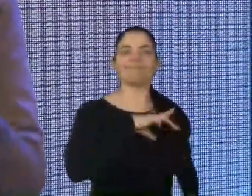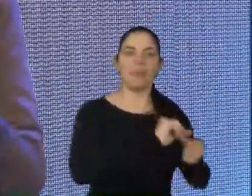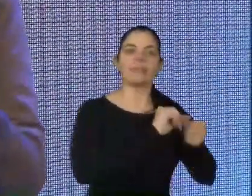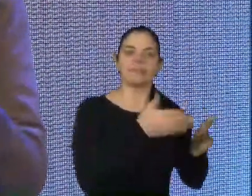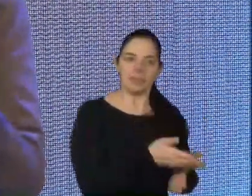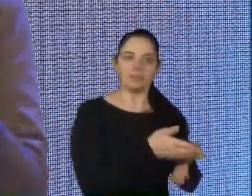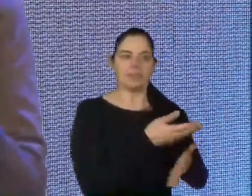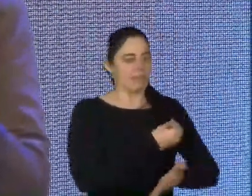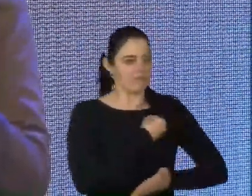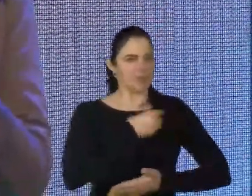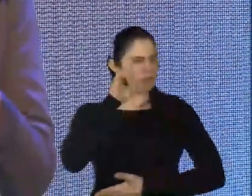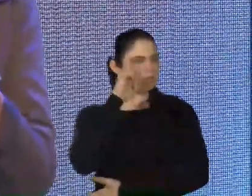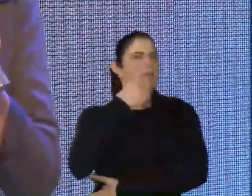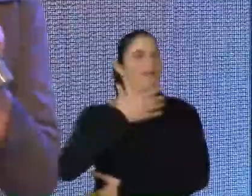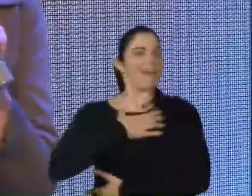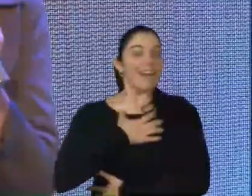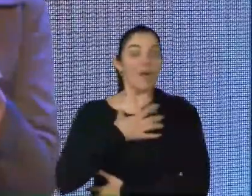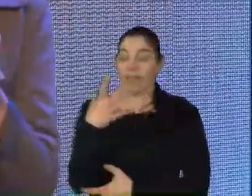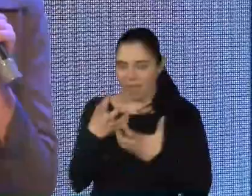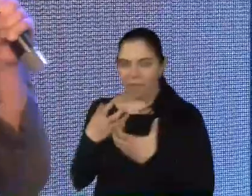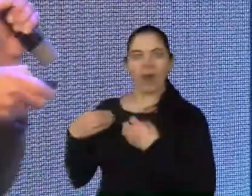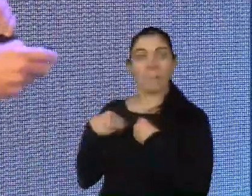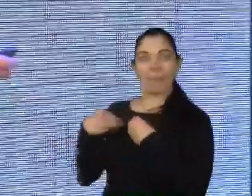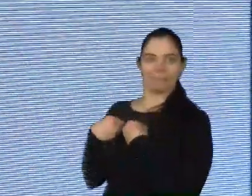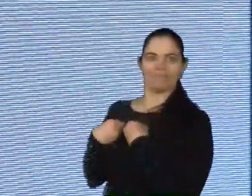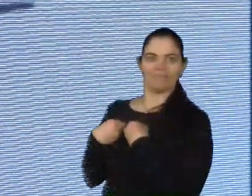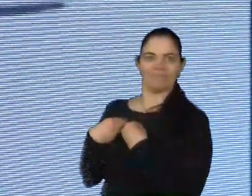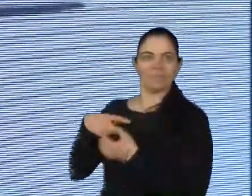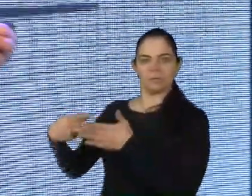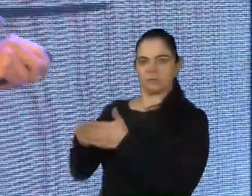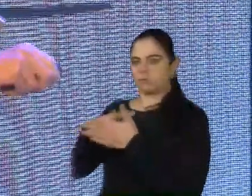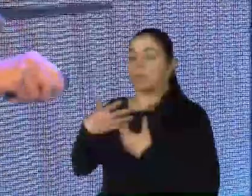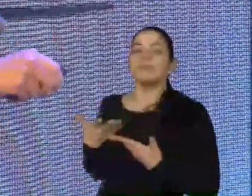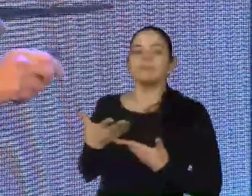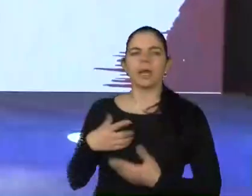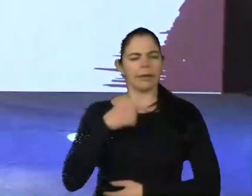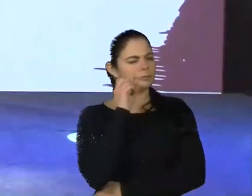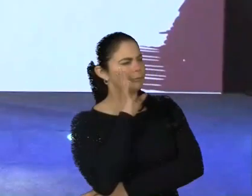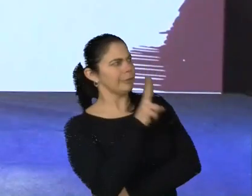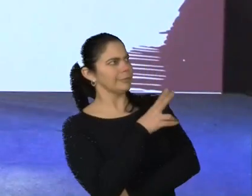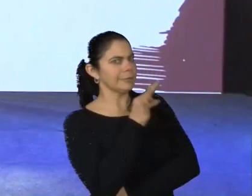a nossa vida, a nossa ideia, o que nós queremos aqui de palpável. A gente tem, deixa eu ver se eu acerto aqui,